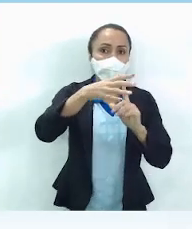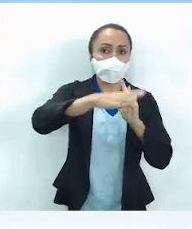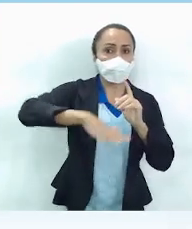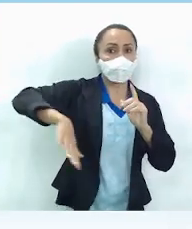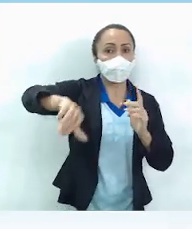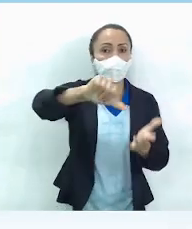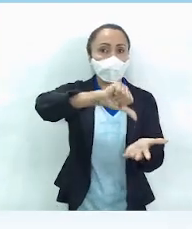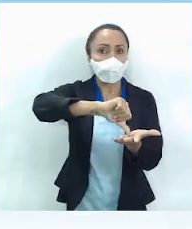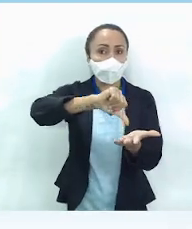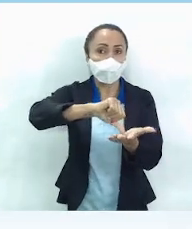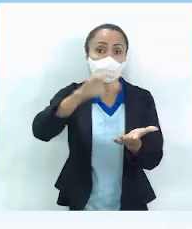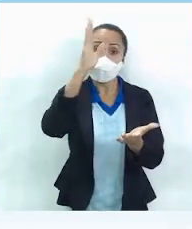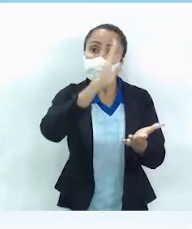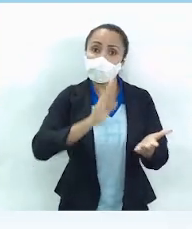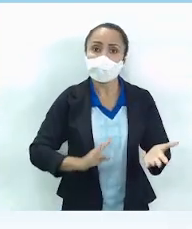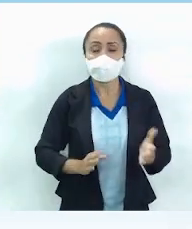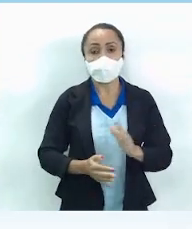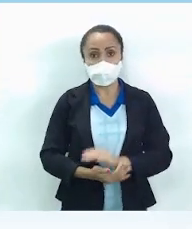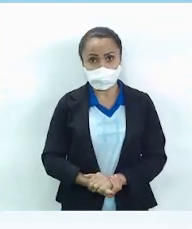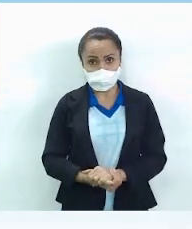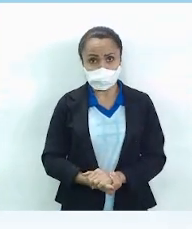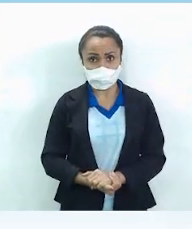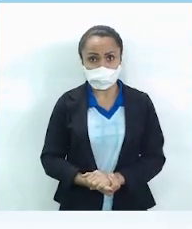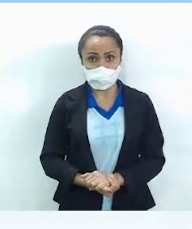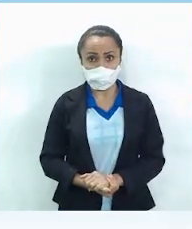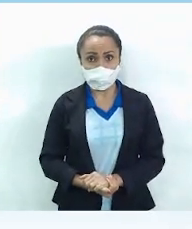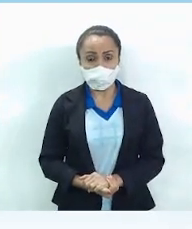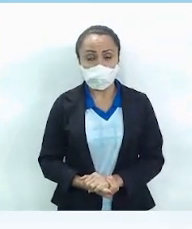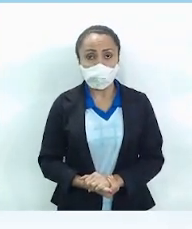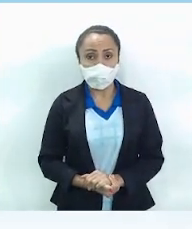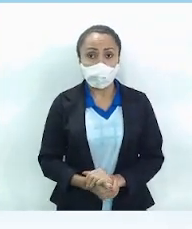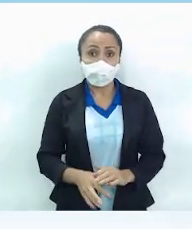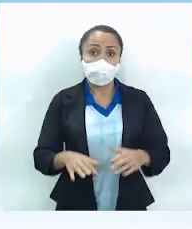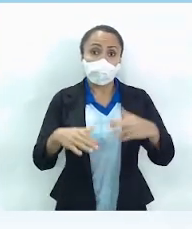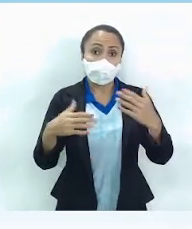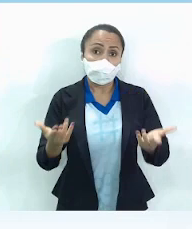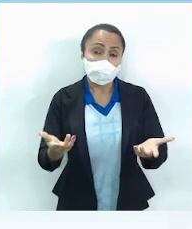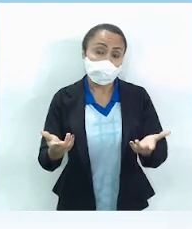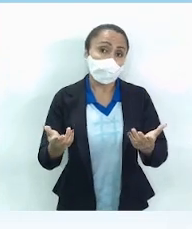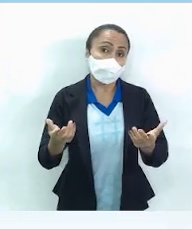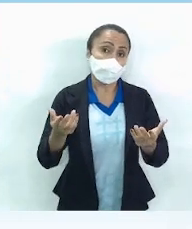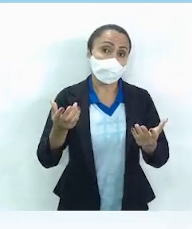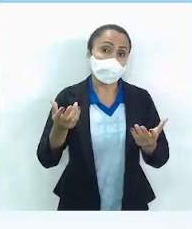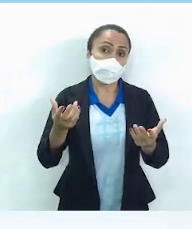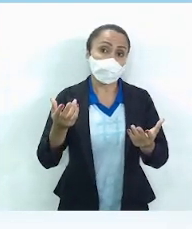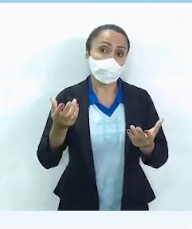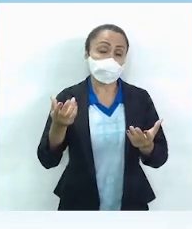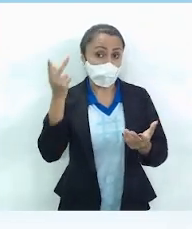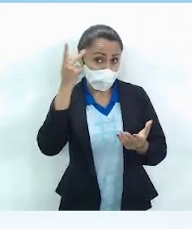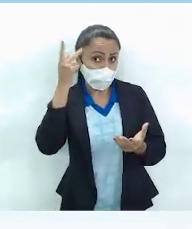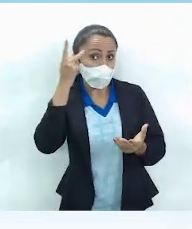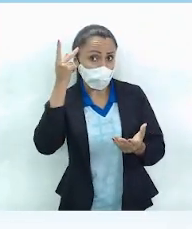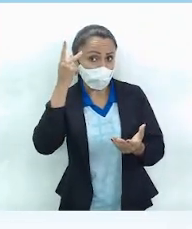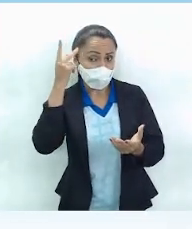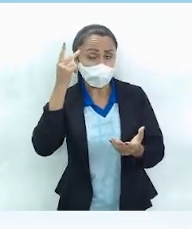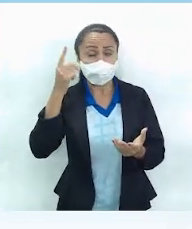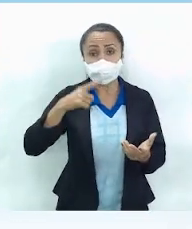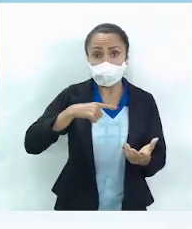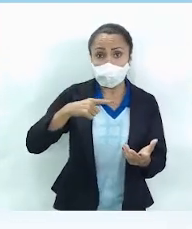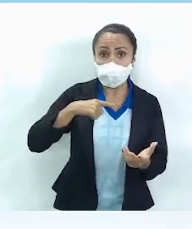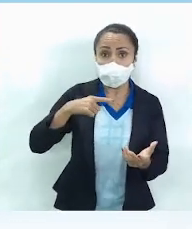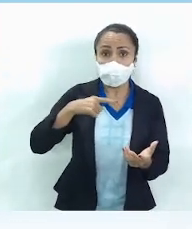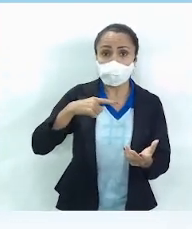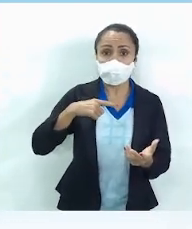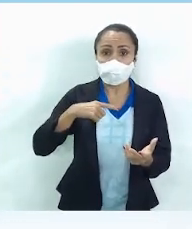Então, nós temos vários tecnopolos aqui no Brasil. O Tecnopolo da Unicamp, em Campinas, em São Paulo, o